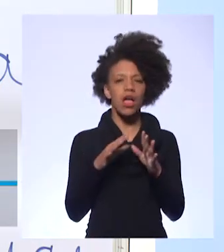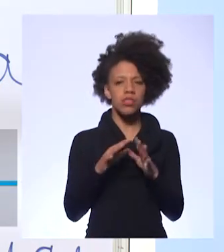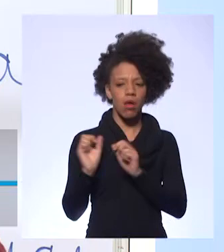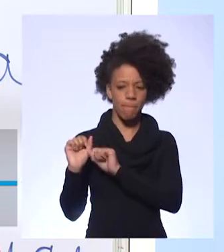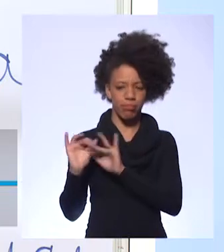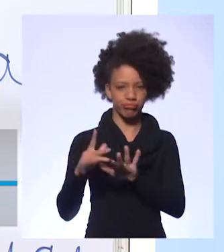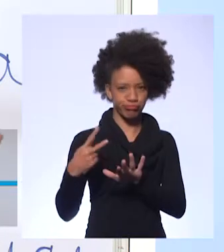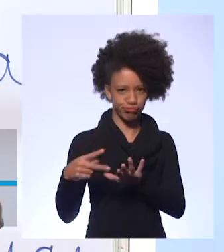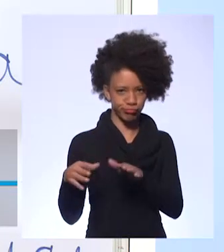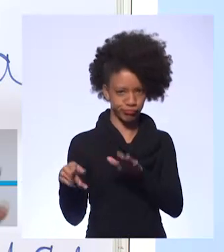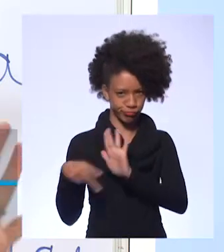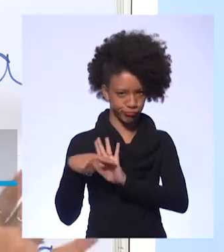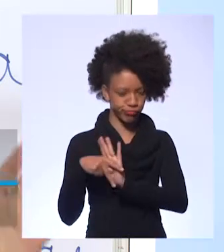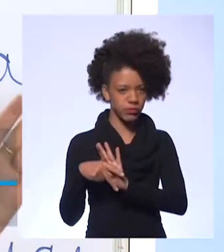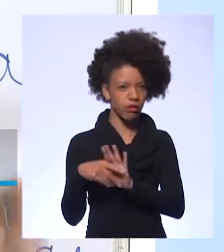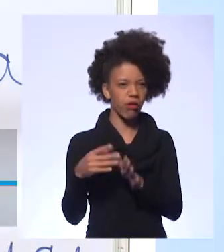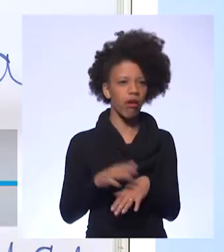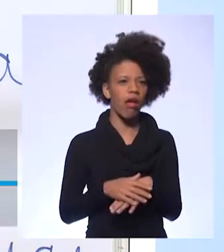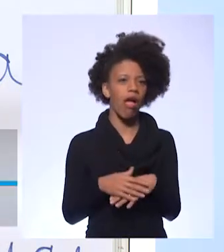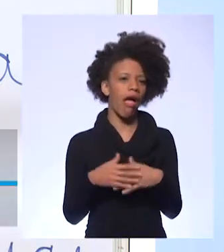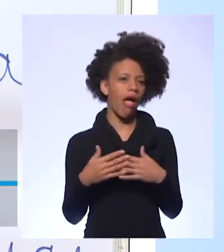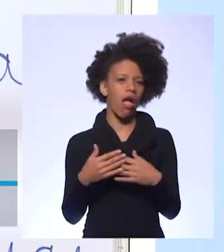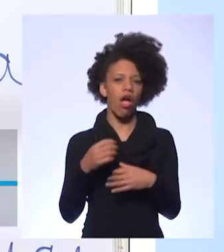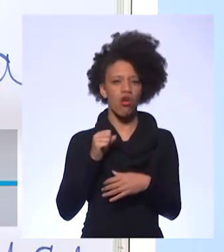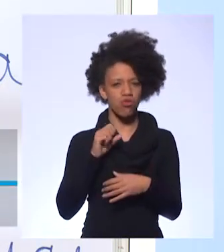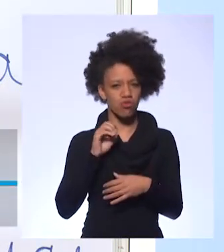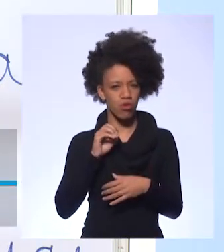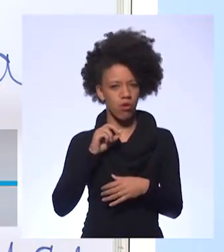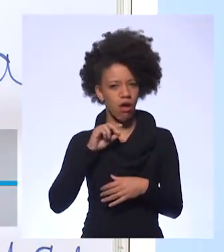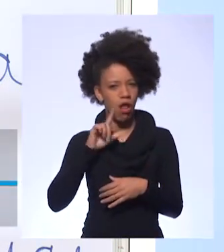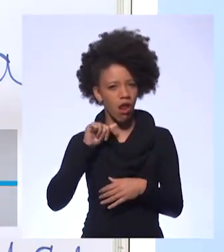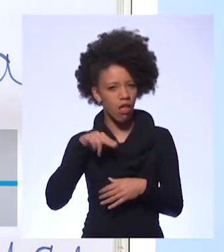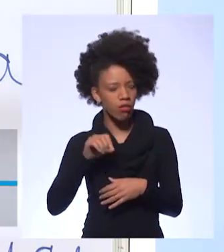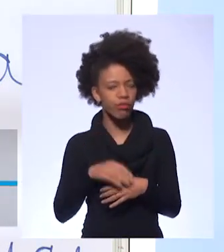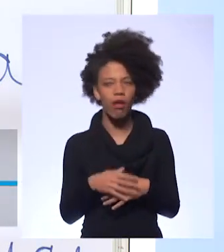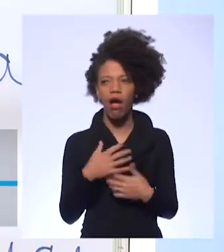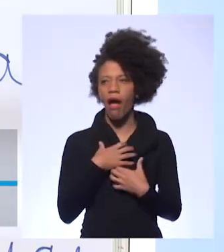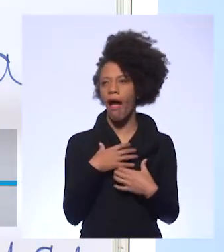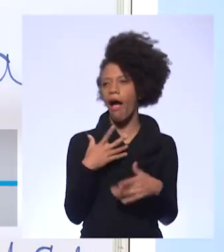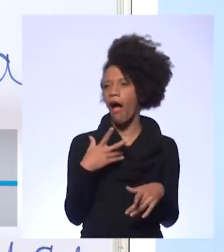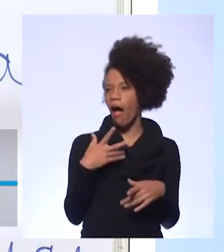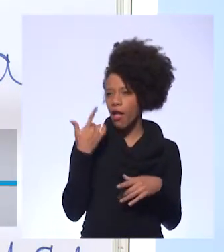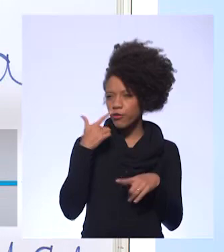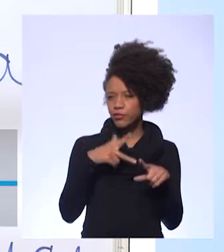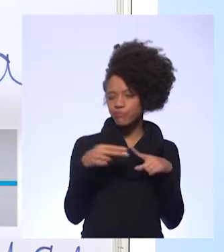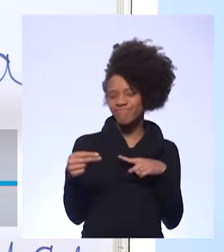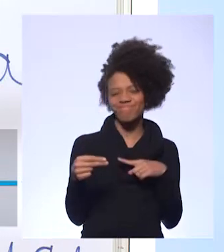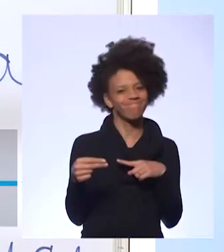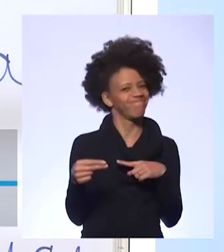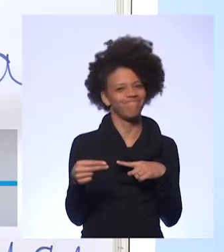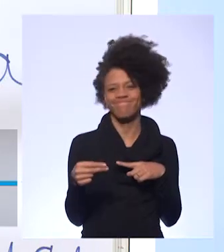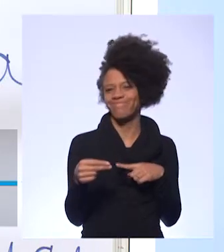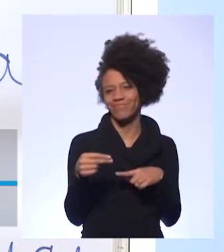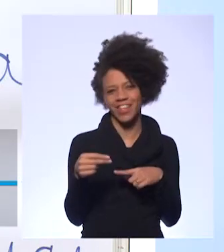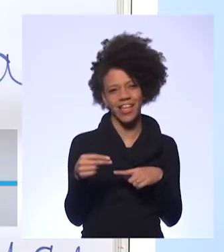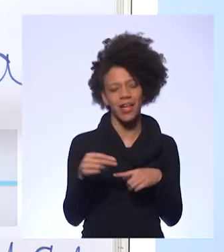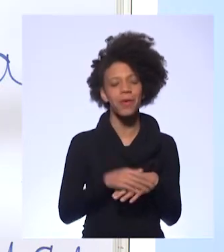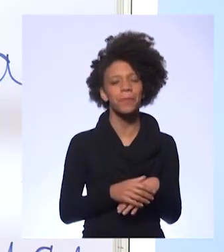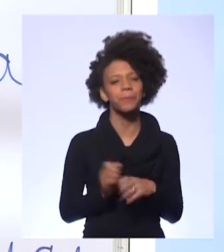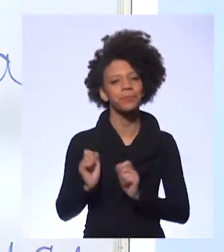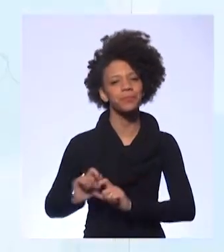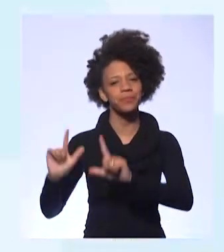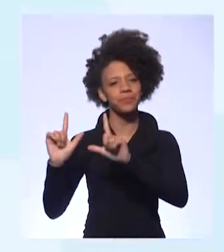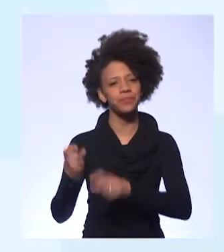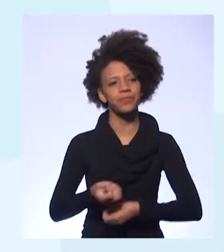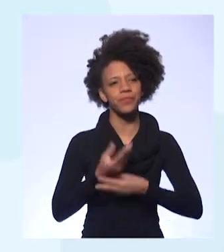imagina Solano López assim E ai eu consigo ganhar essa luta consigo vencer essa guerra mas não foi bem assim mais uma informação